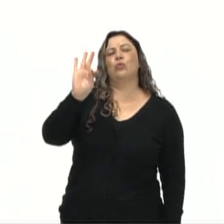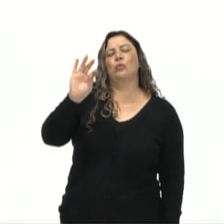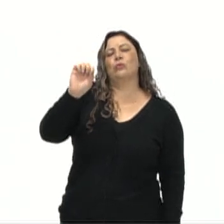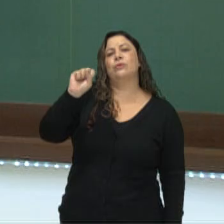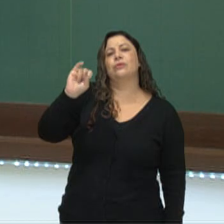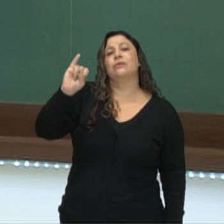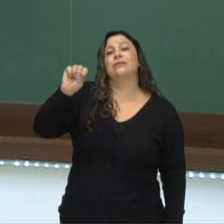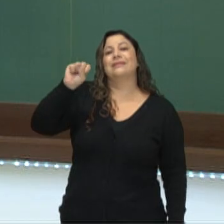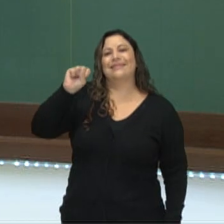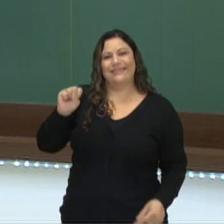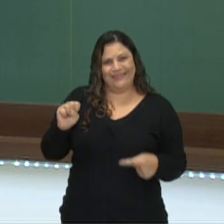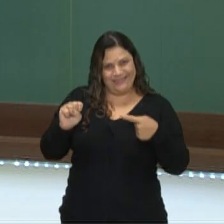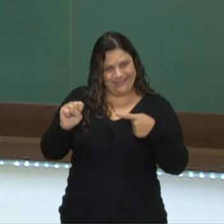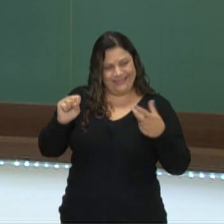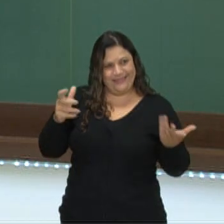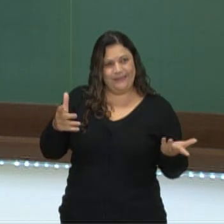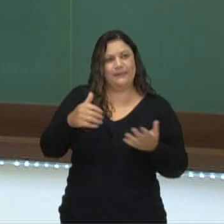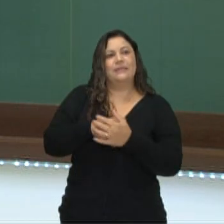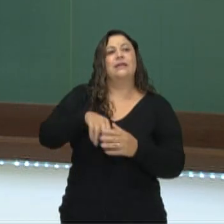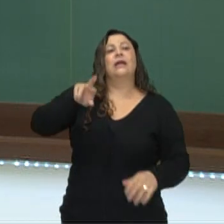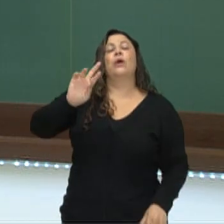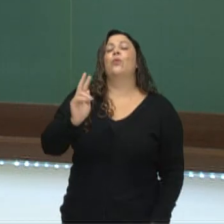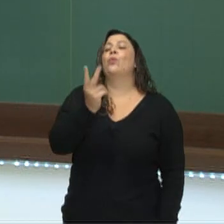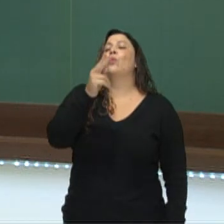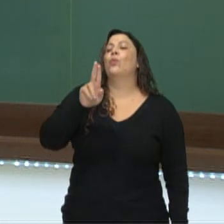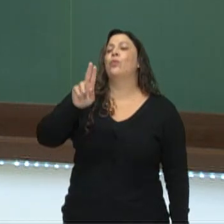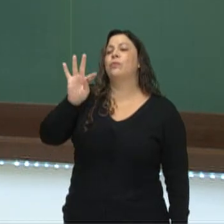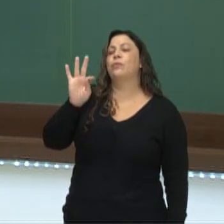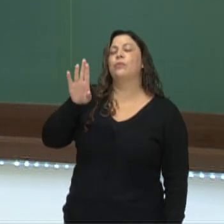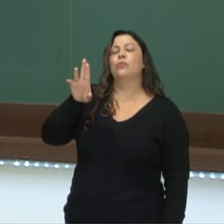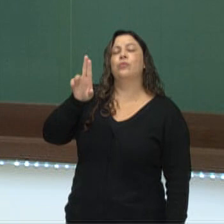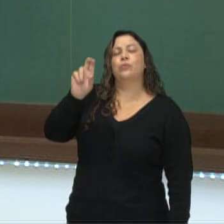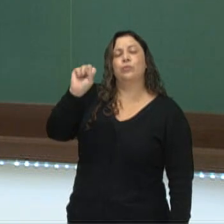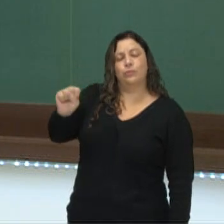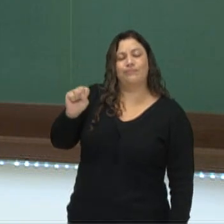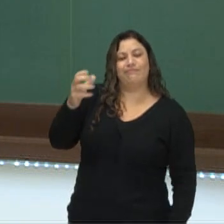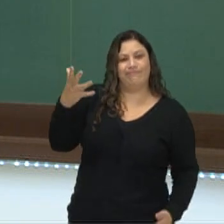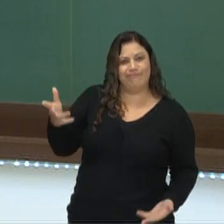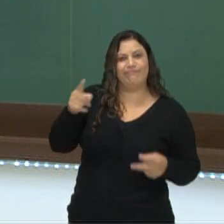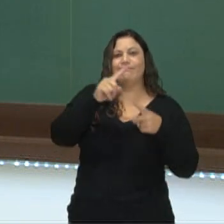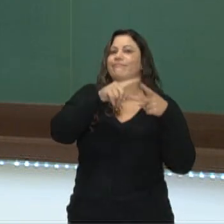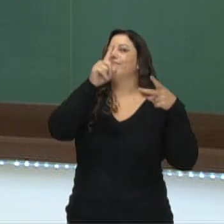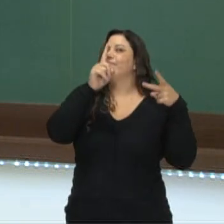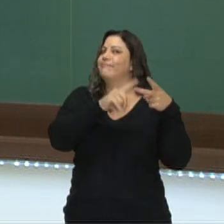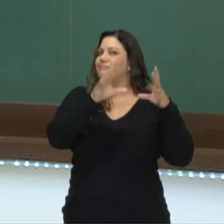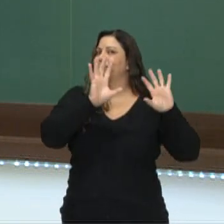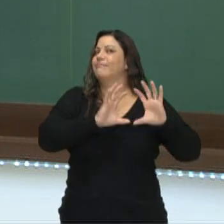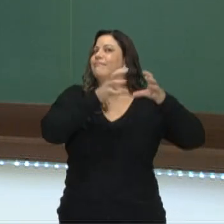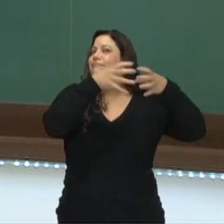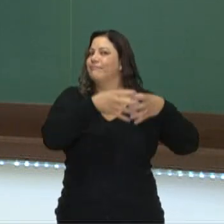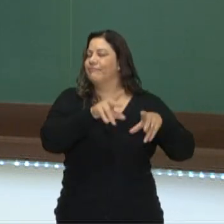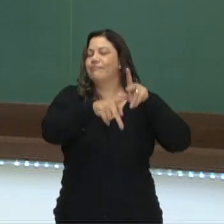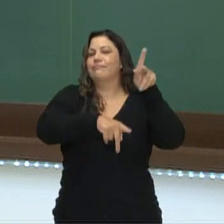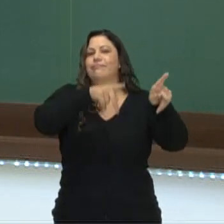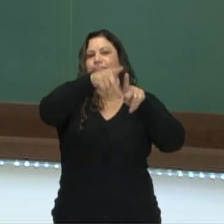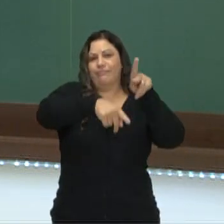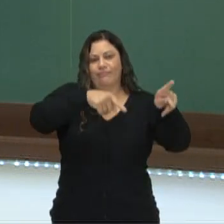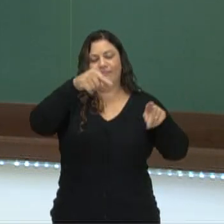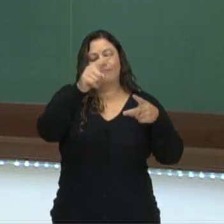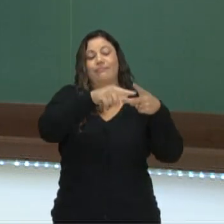né? Vamos falar mais africanês, Hutu e Tutsi. Os Hutus e os Tuá,